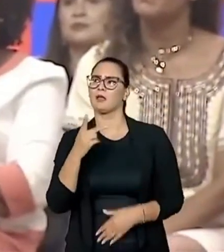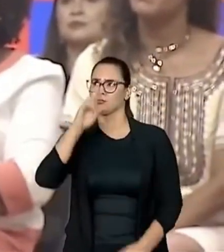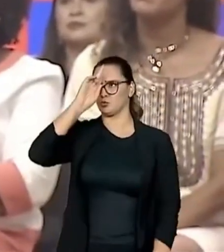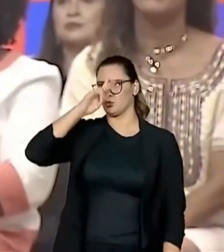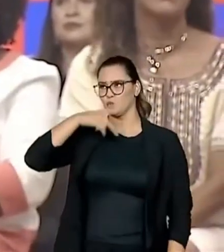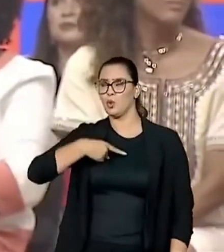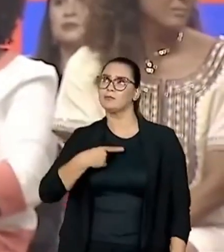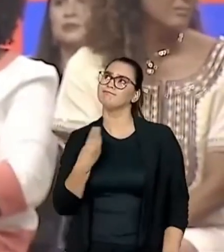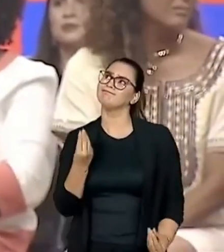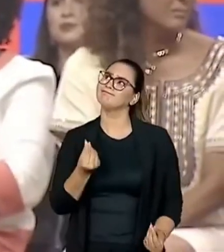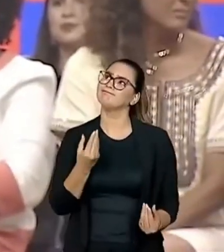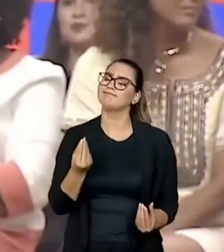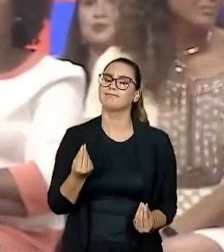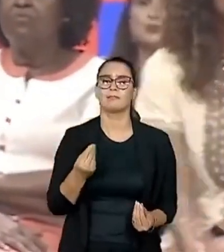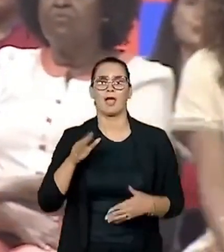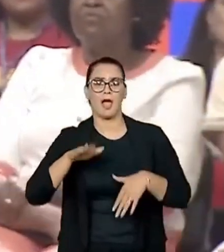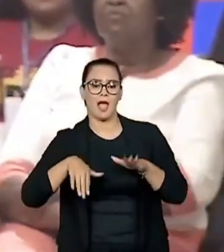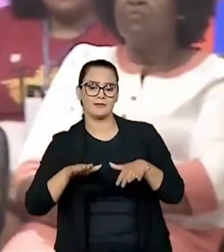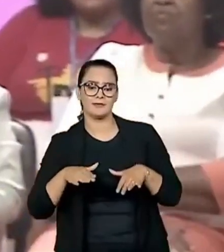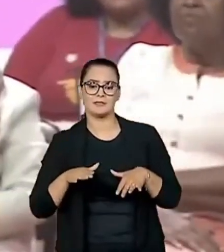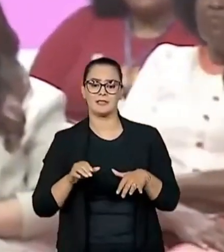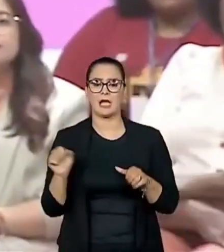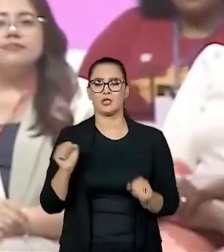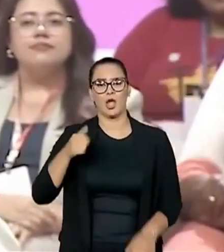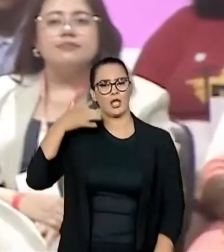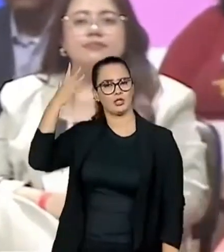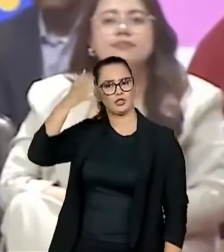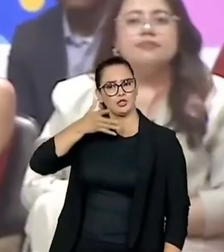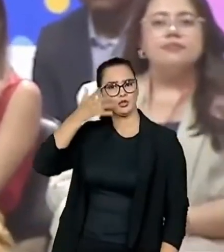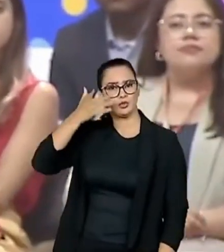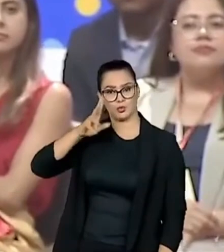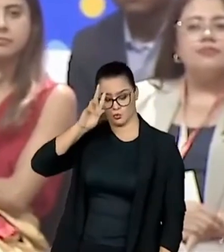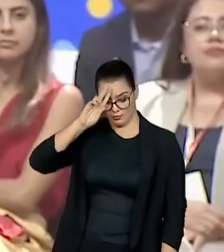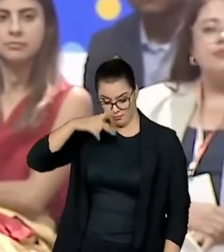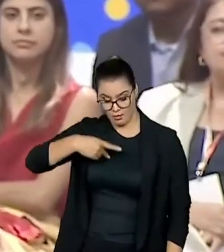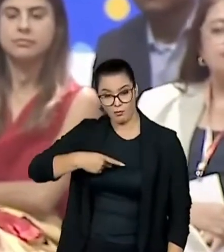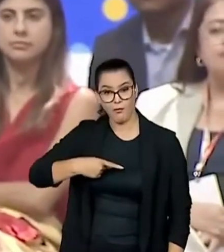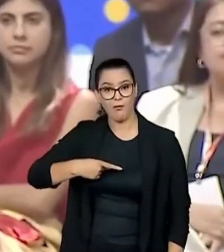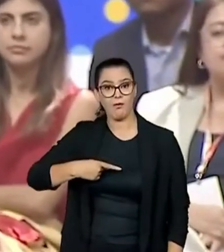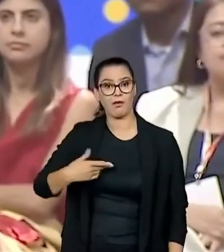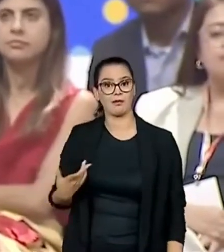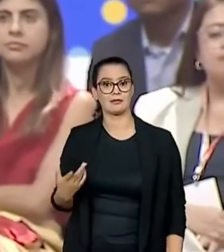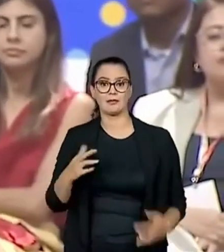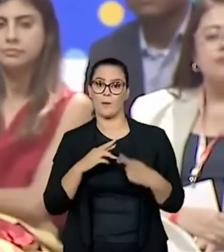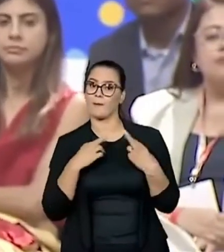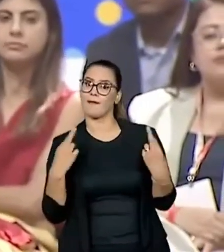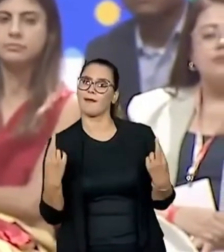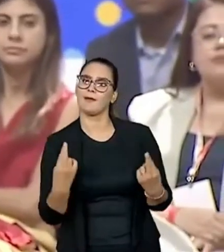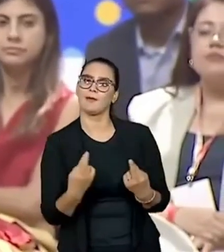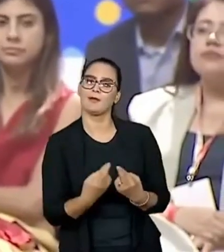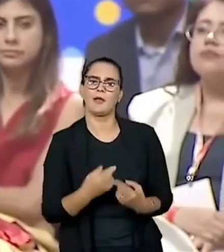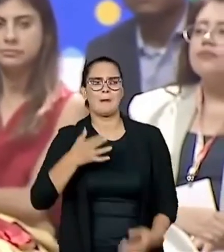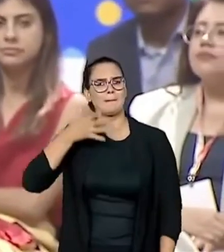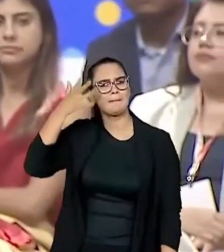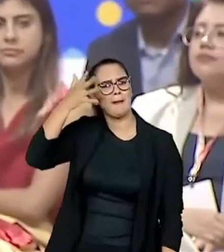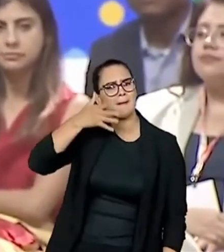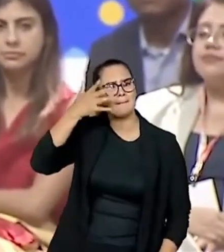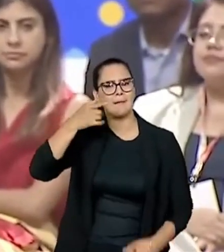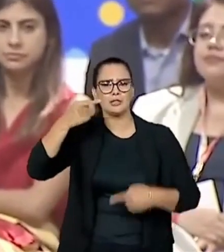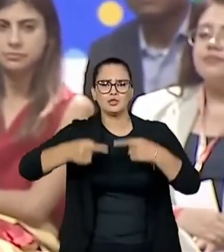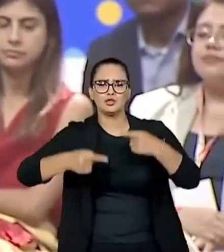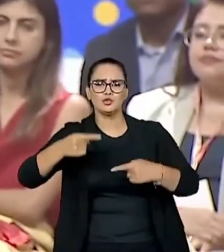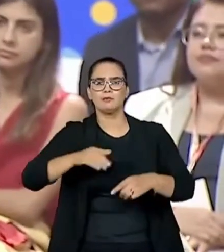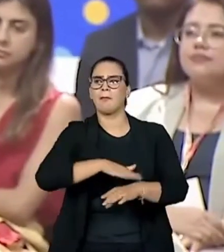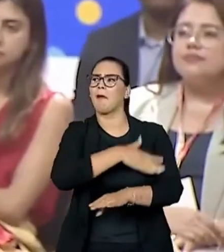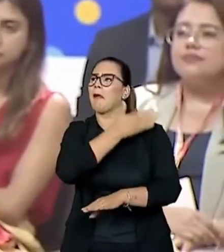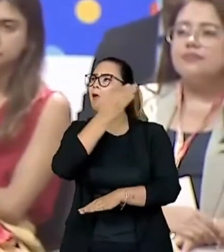mesmo. Muitas vezes a gente adora fazer discurso para nós mesmos. É uma reunião que a gente discute o dia inteiro